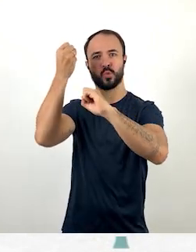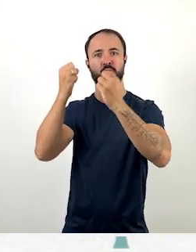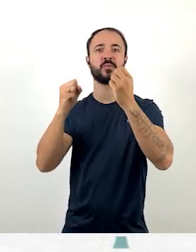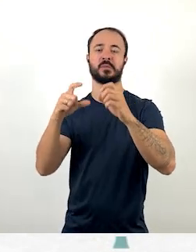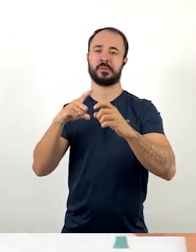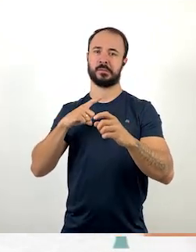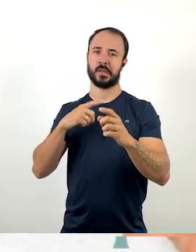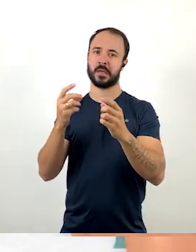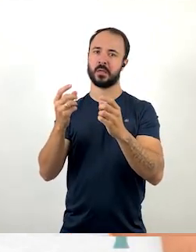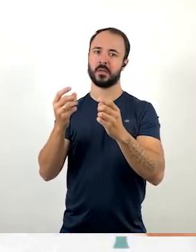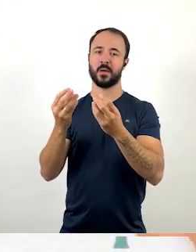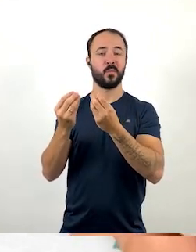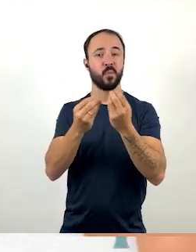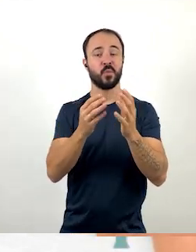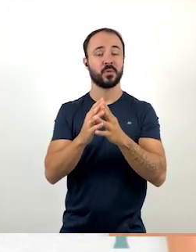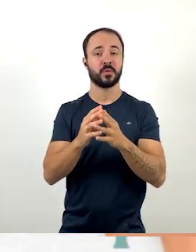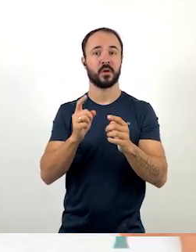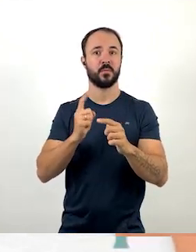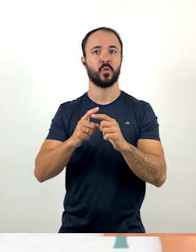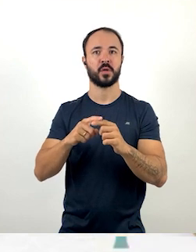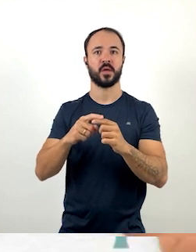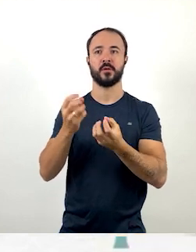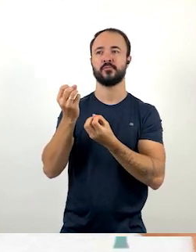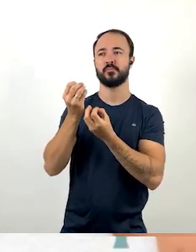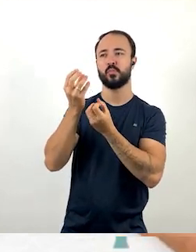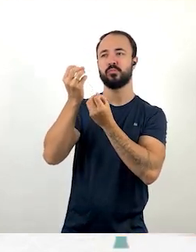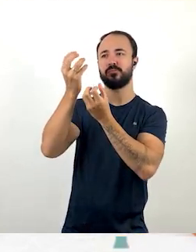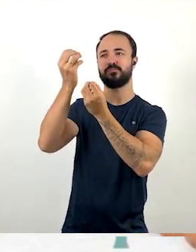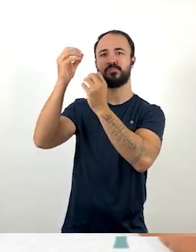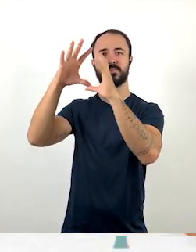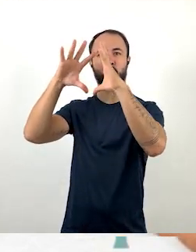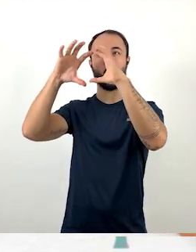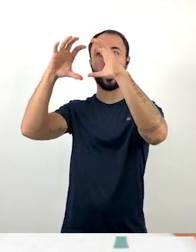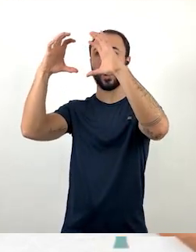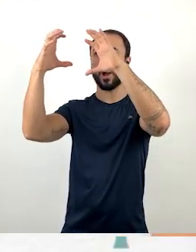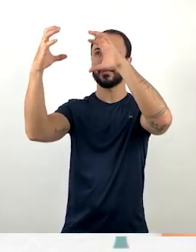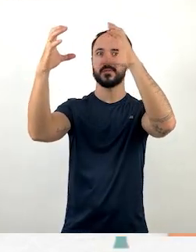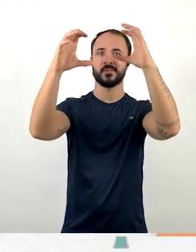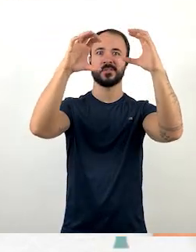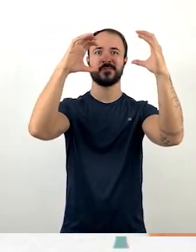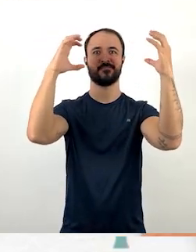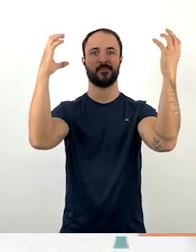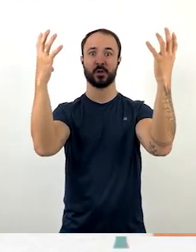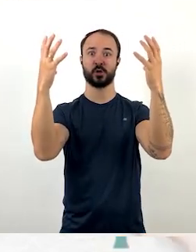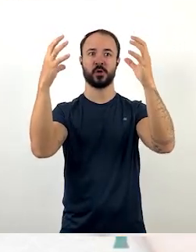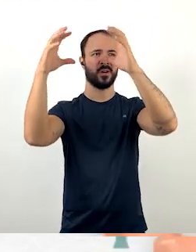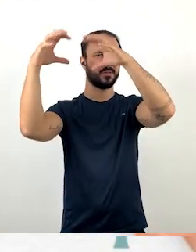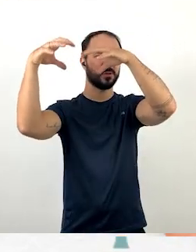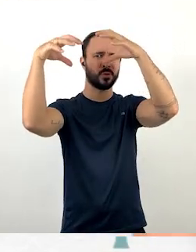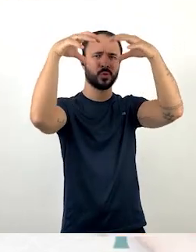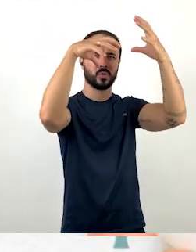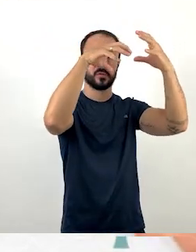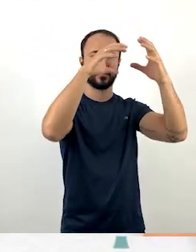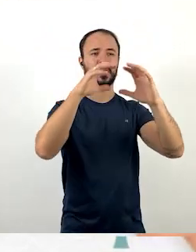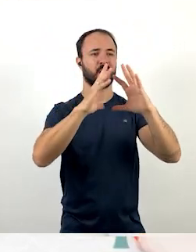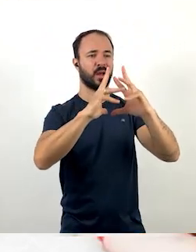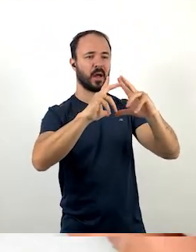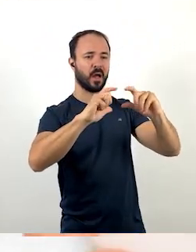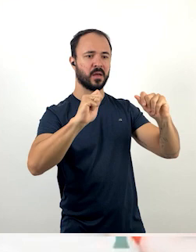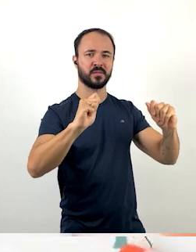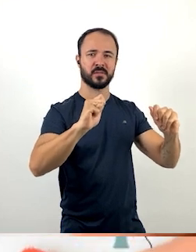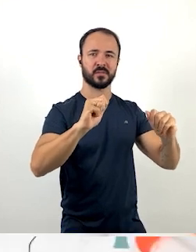originados da queima de combustíveis fósseis. Como o próprio nome diz, a chuva ácida é ácida, estando com um